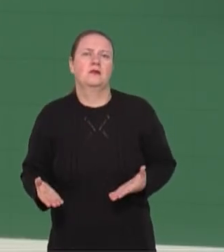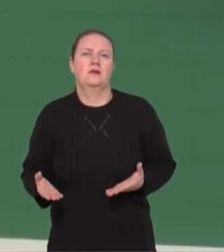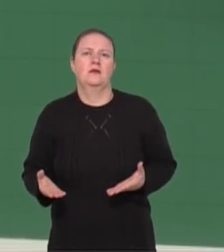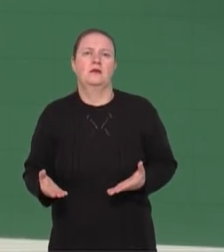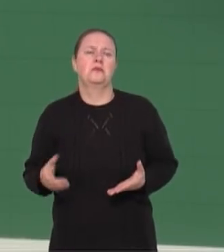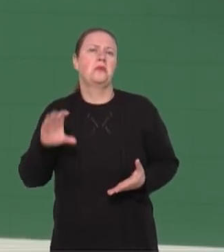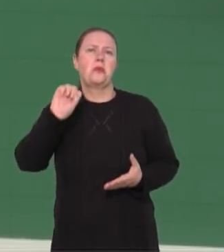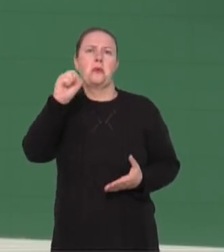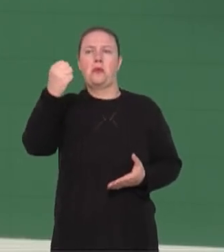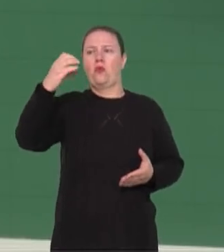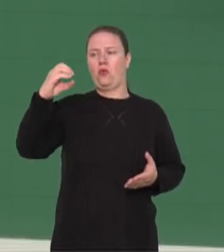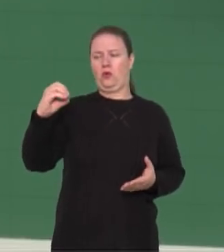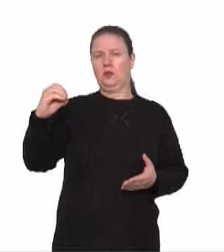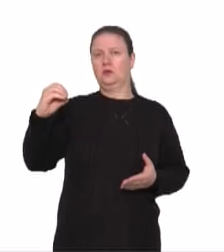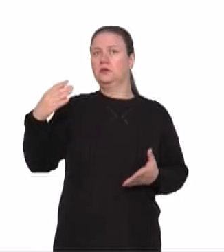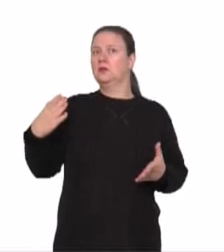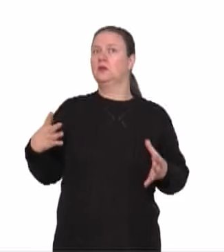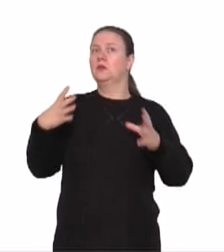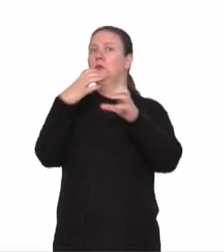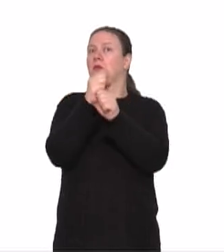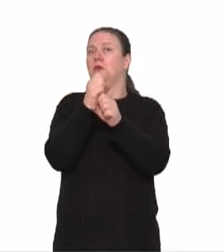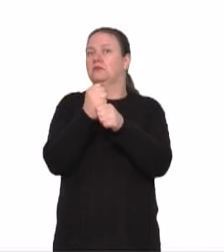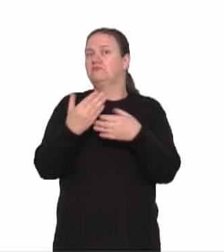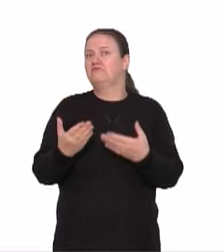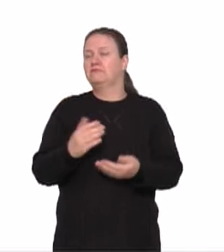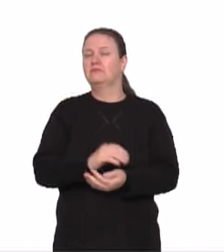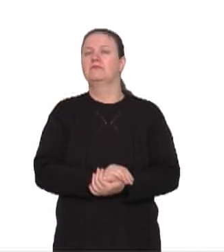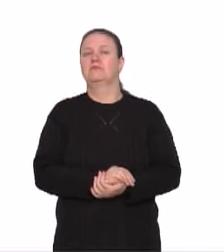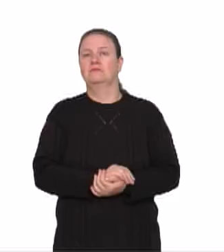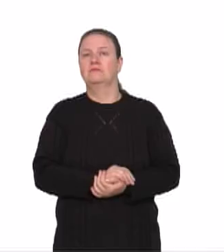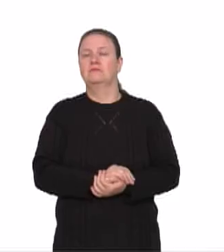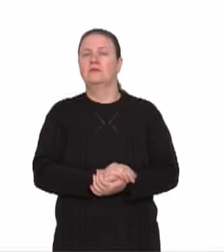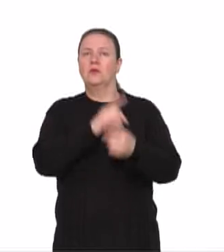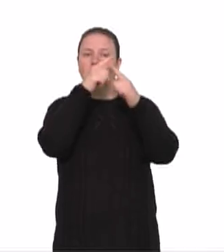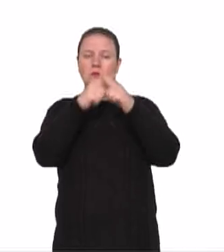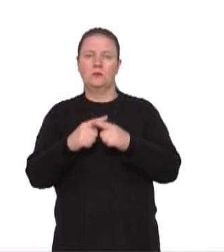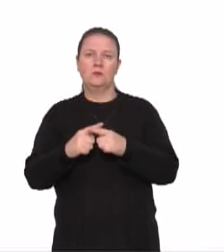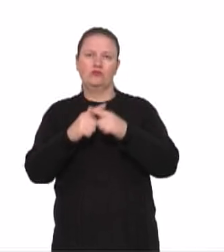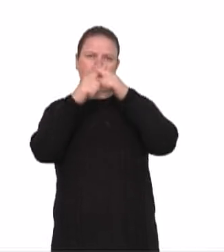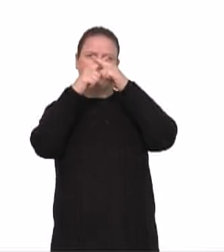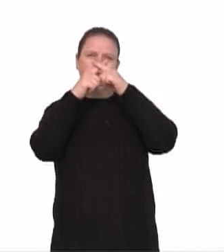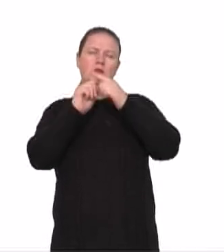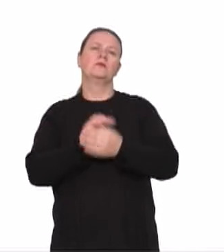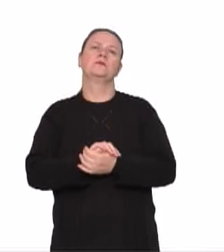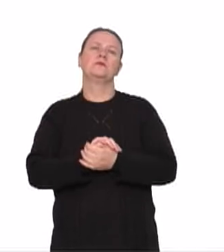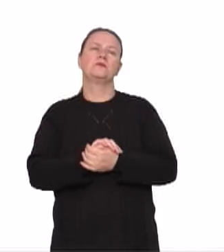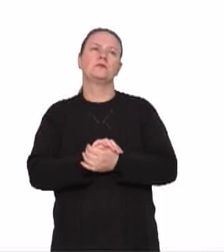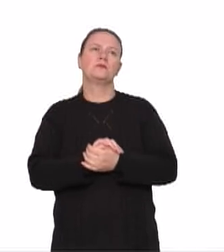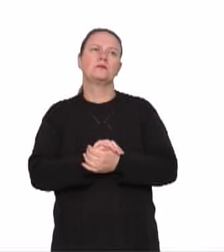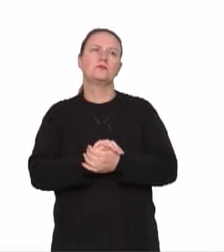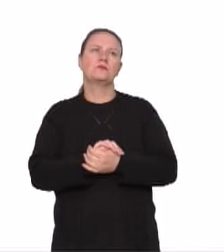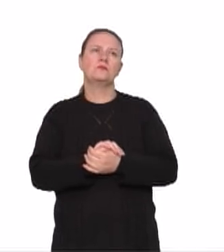campeonato? Né? O que será que ele fez? E aí vocês têm ali,